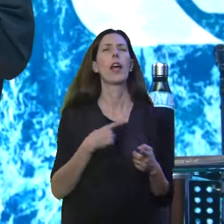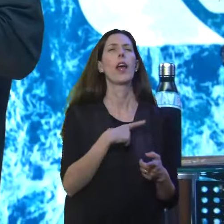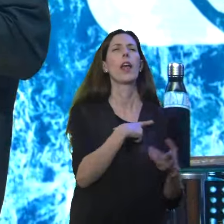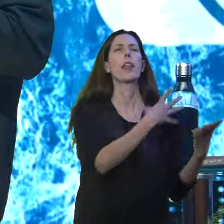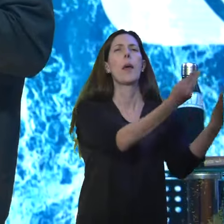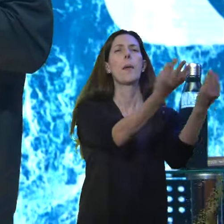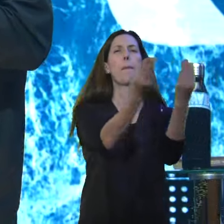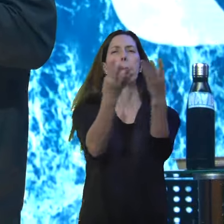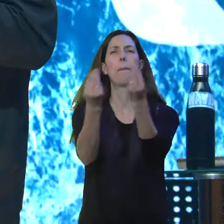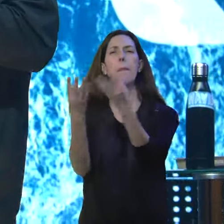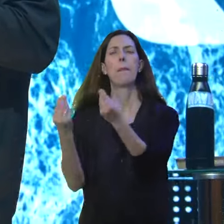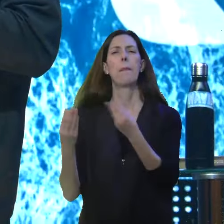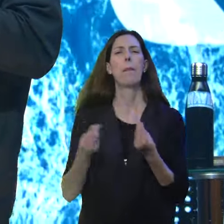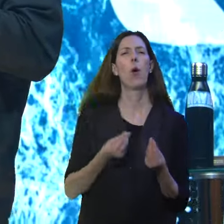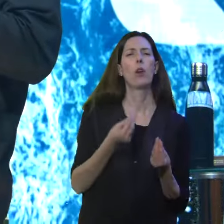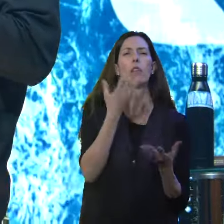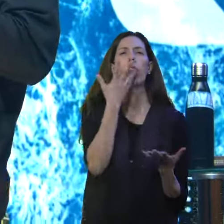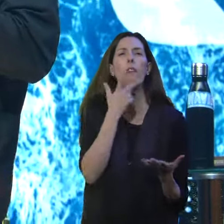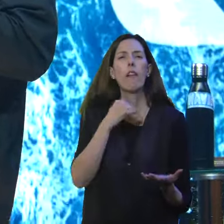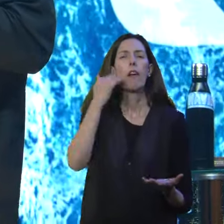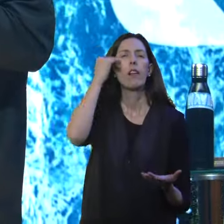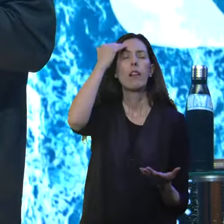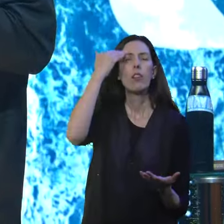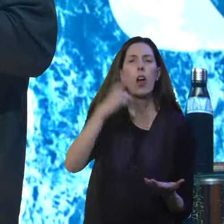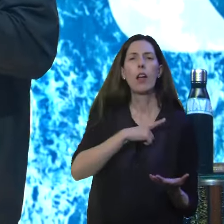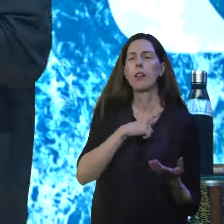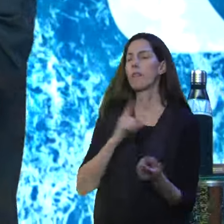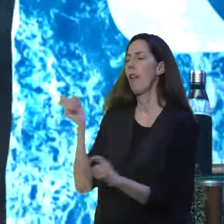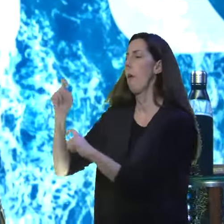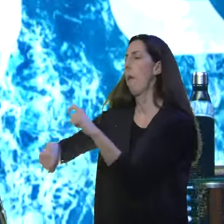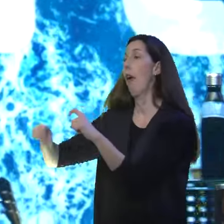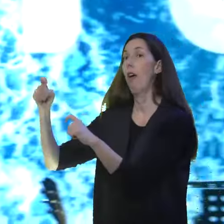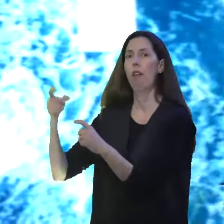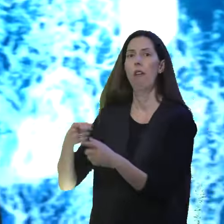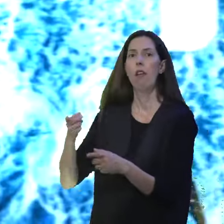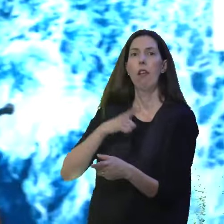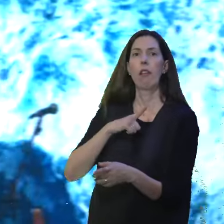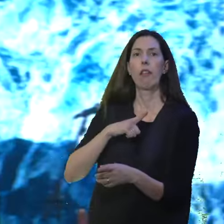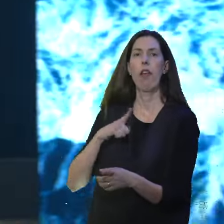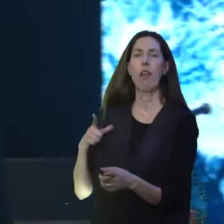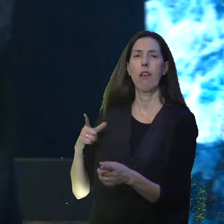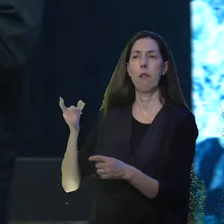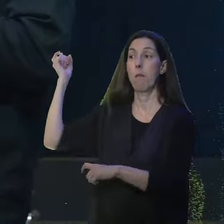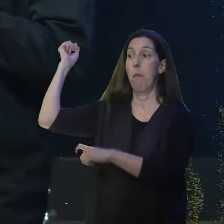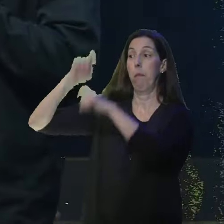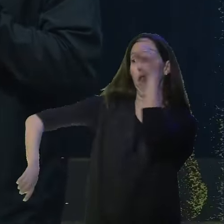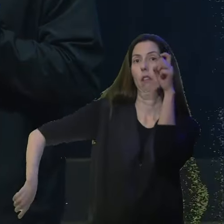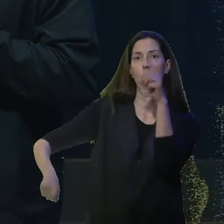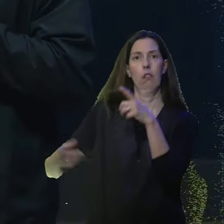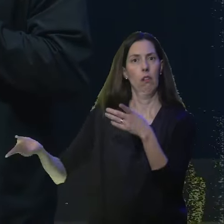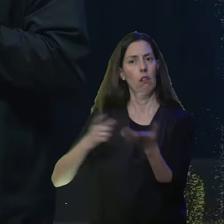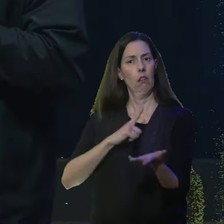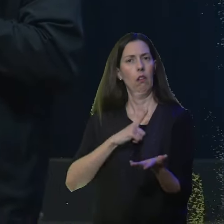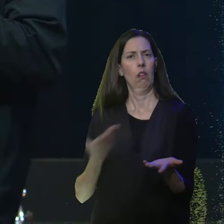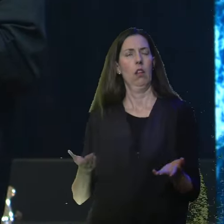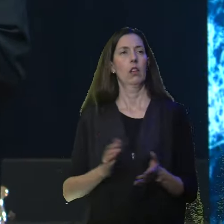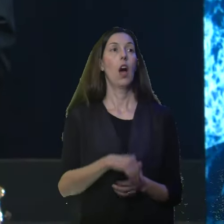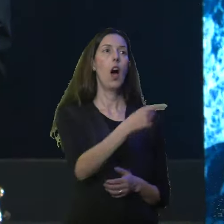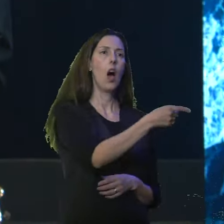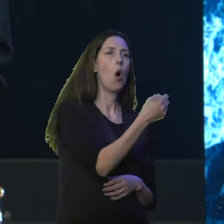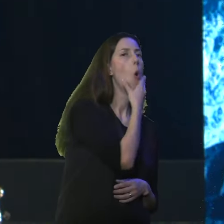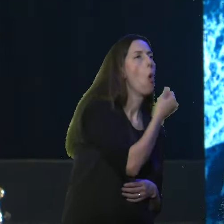com criança, com adolescente, tanta mulher sendo escrava sexual. É óbvio, se os homens são viciados em pornografia,